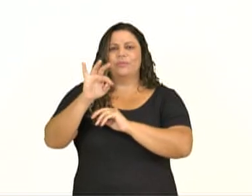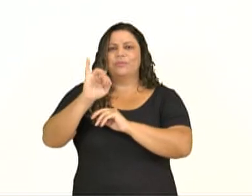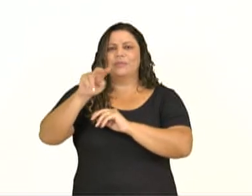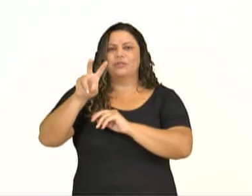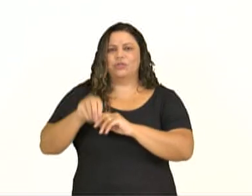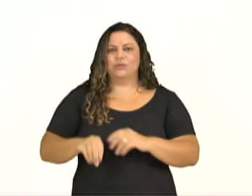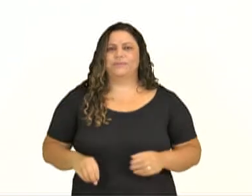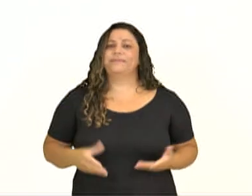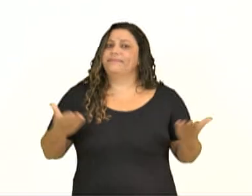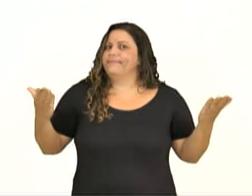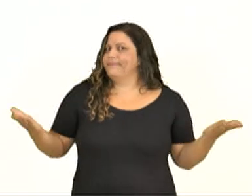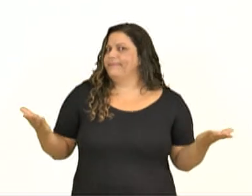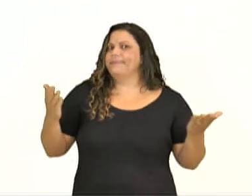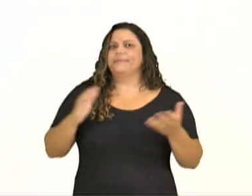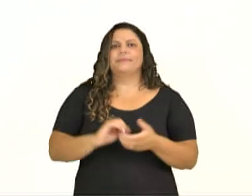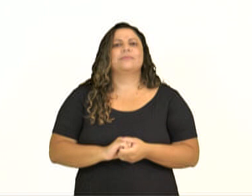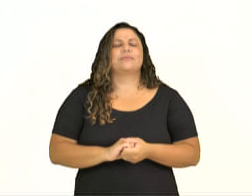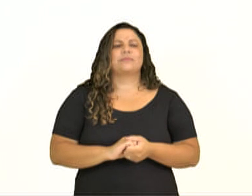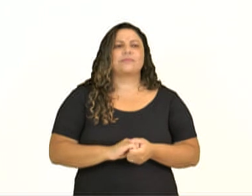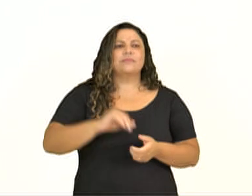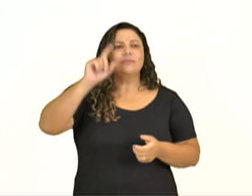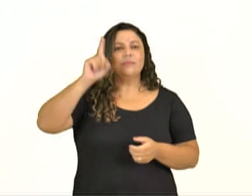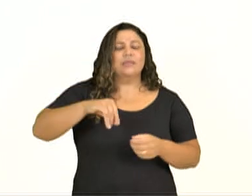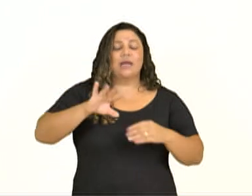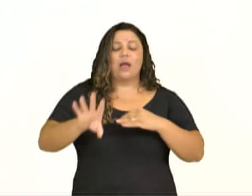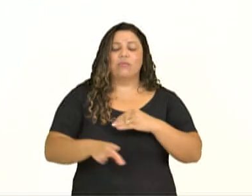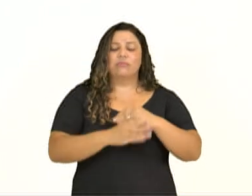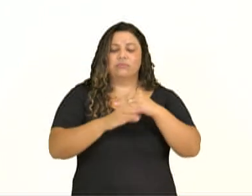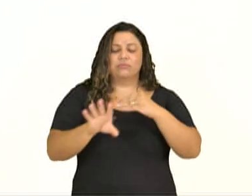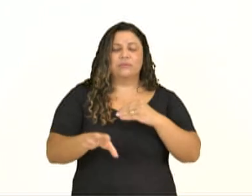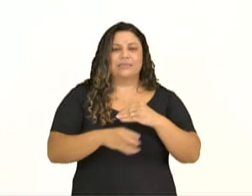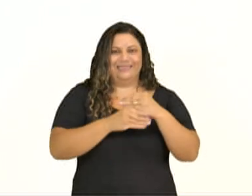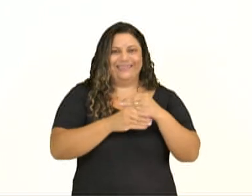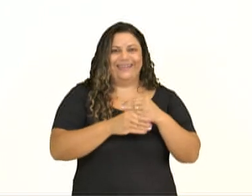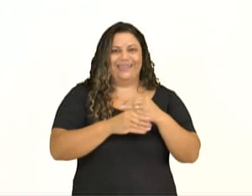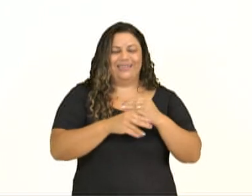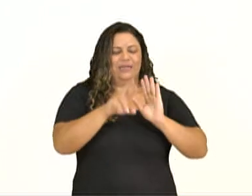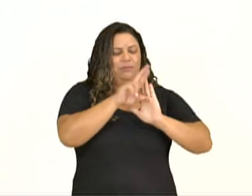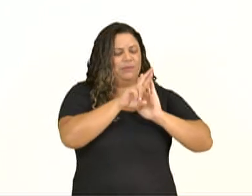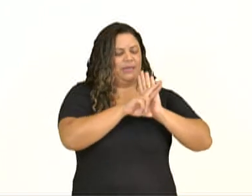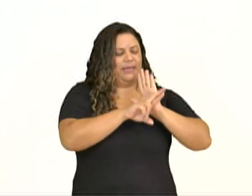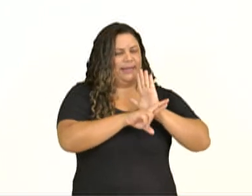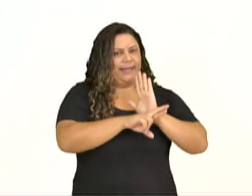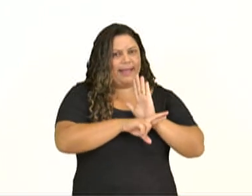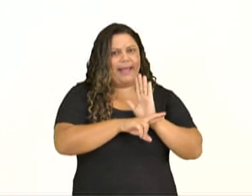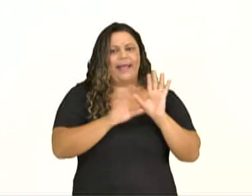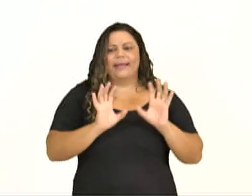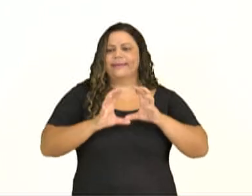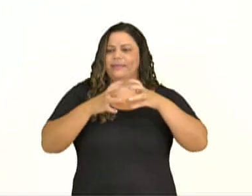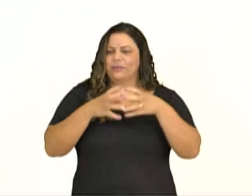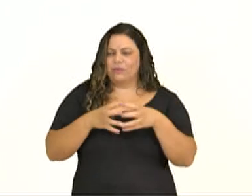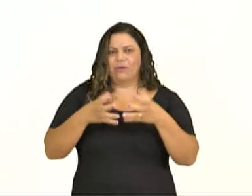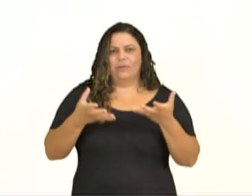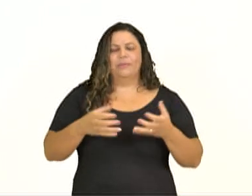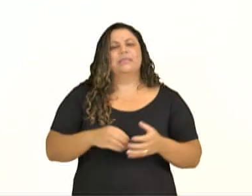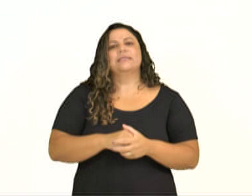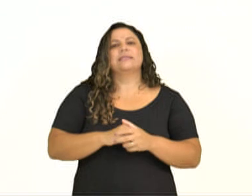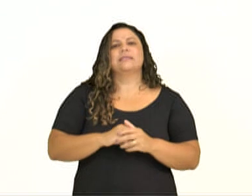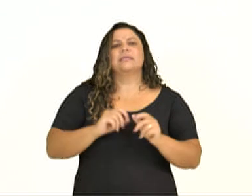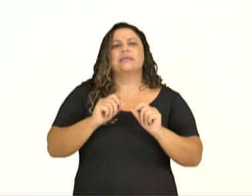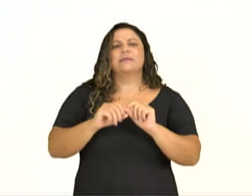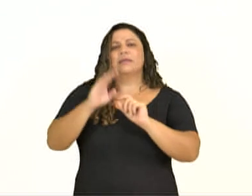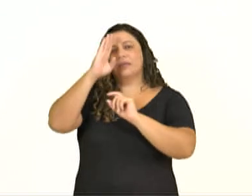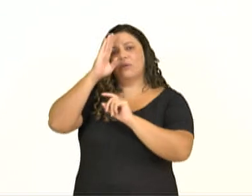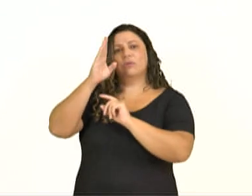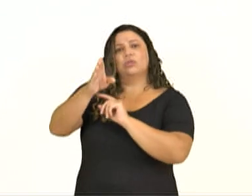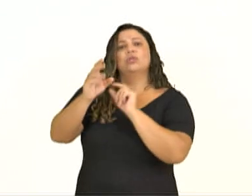texto normativo é aquele que integra um conjunto de regras, normas e preceitos. Destina-se